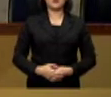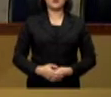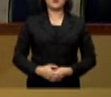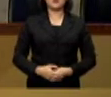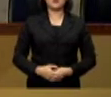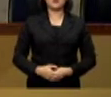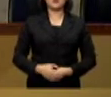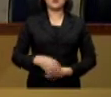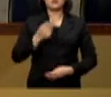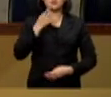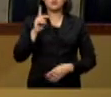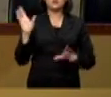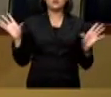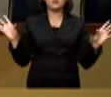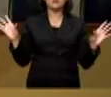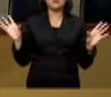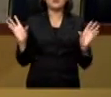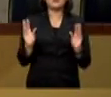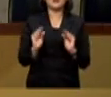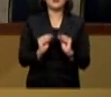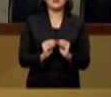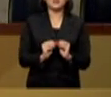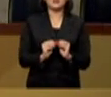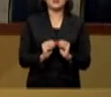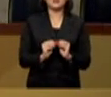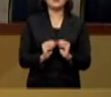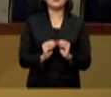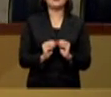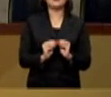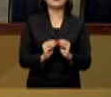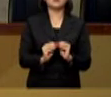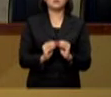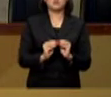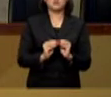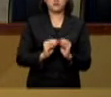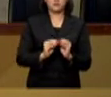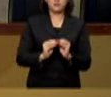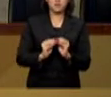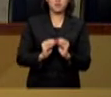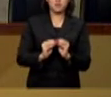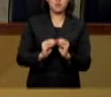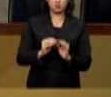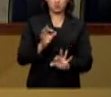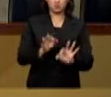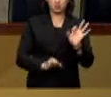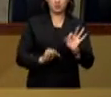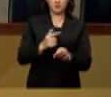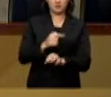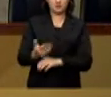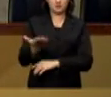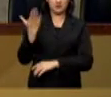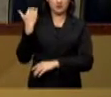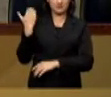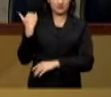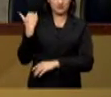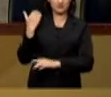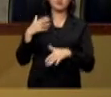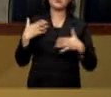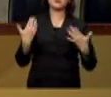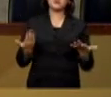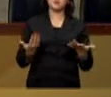que julgamos na última semana, a semana anterior, e cuja